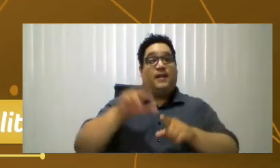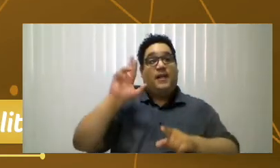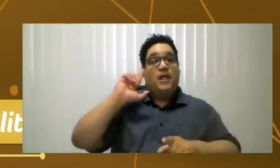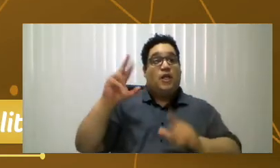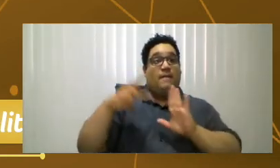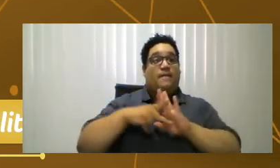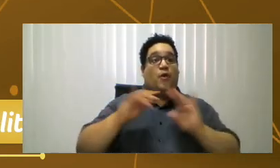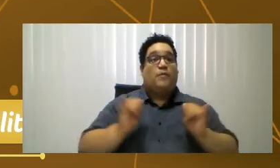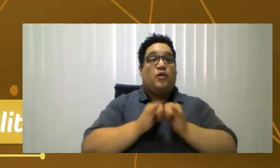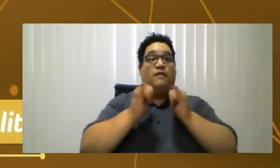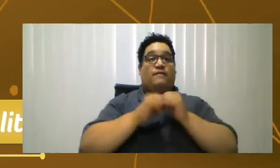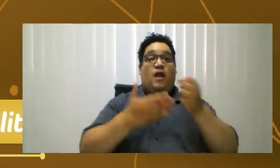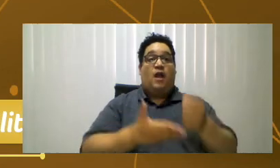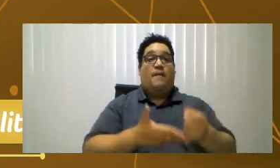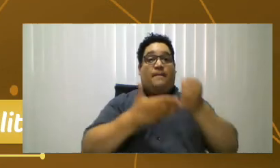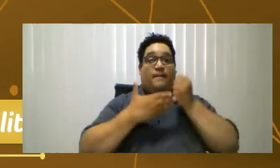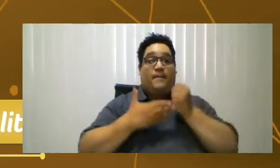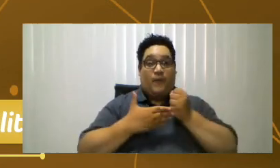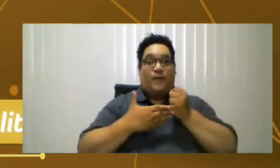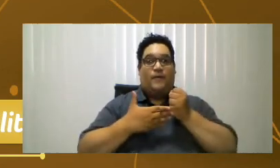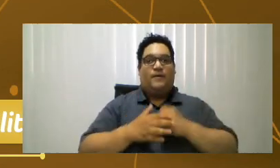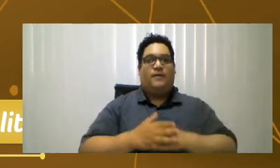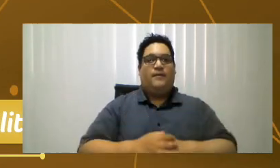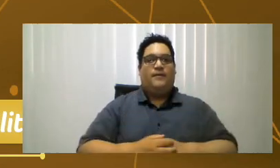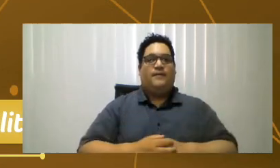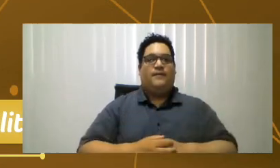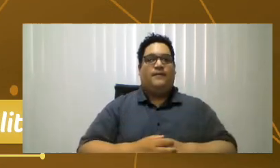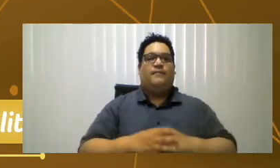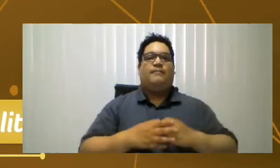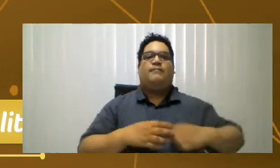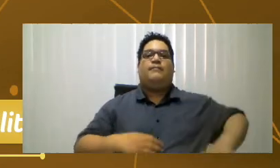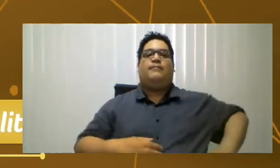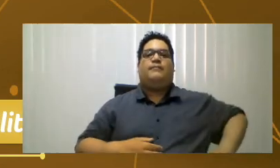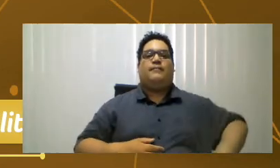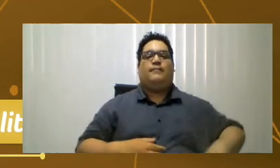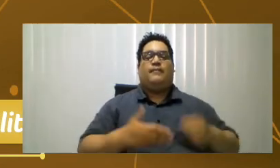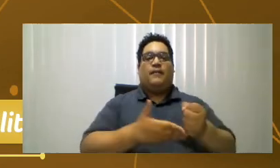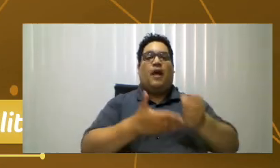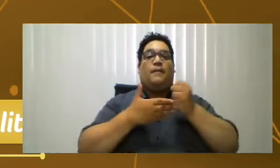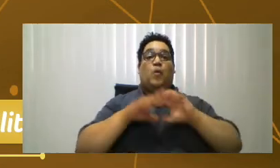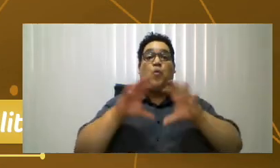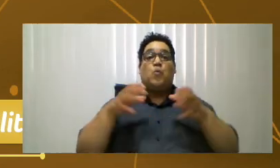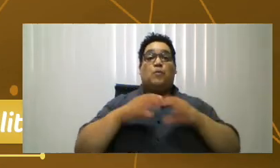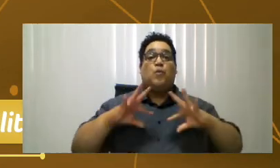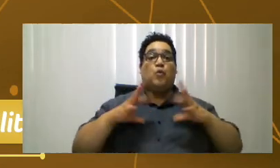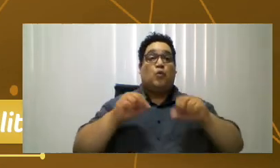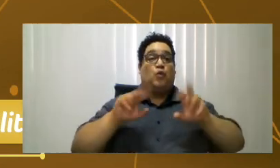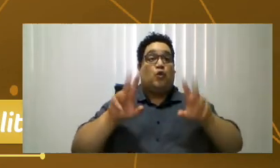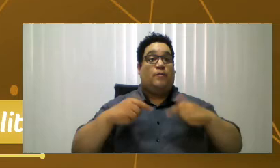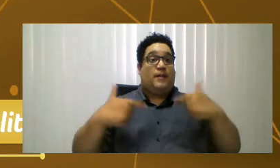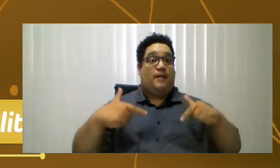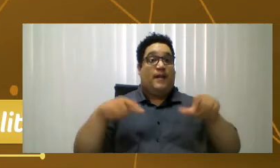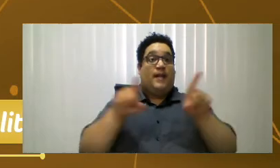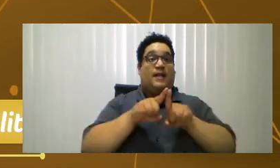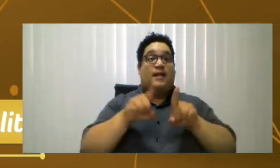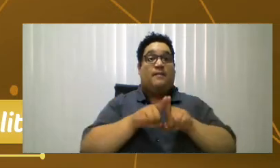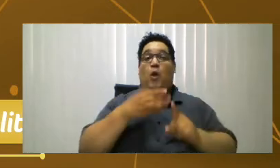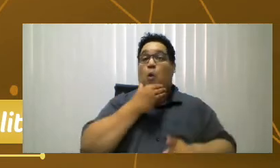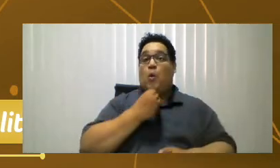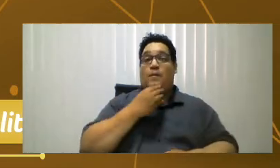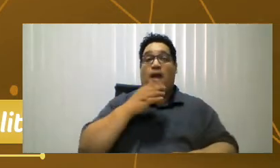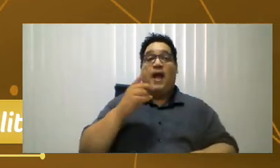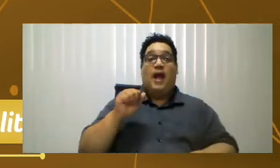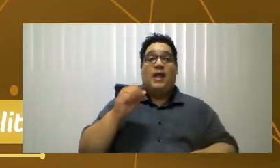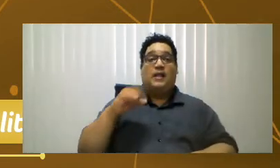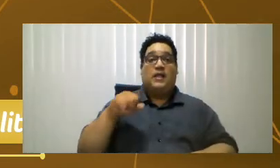pelo apoio, né, que tem dado a toda a equipe, né, nessa questão desse trabalho, a doutor Adriano, né, que